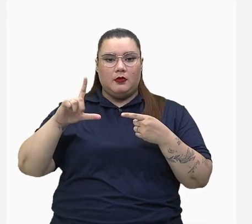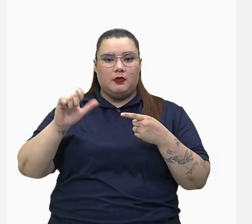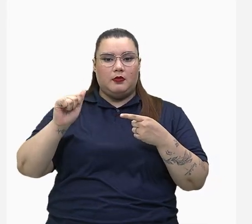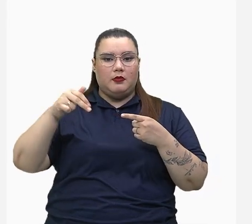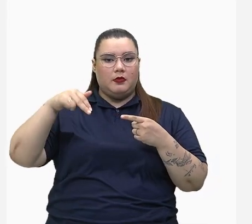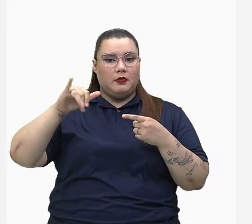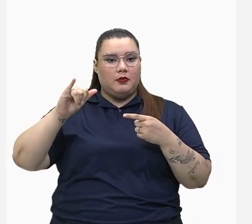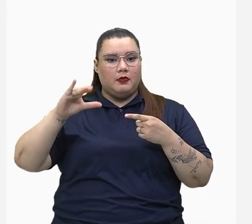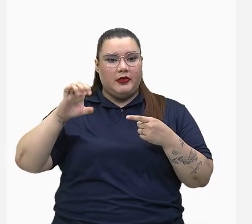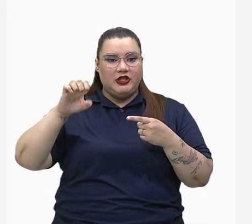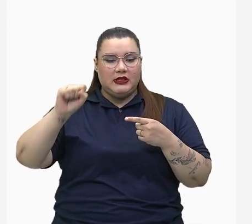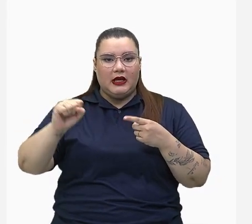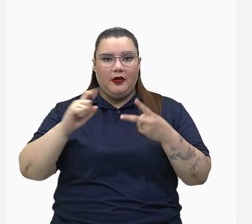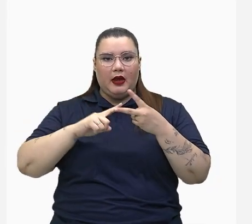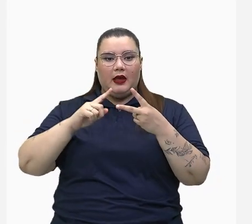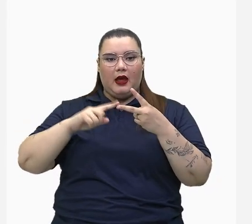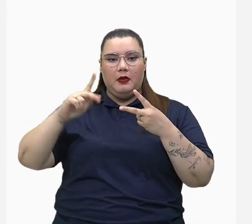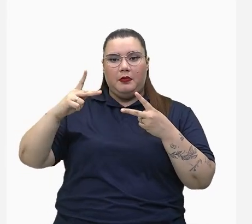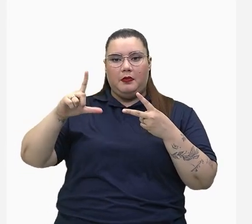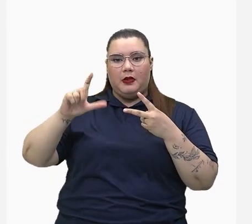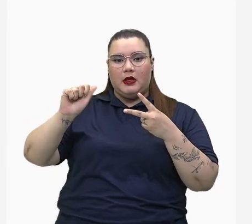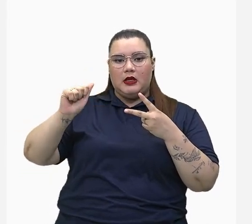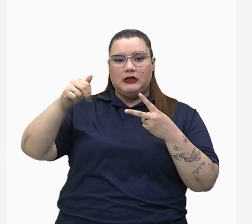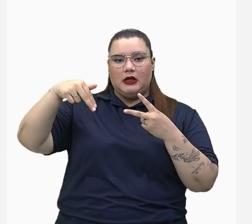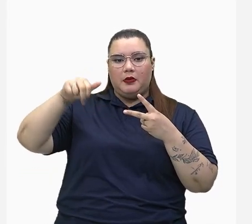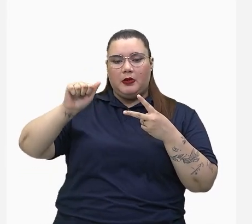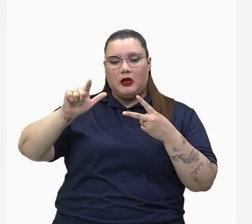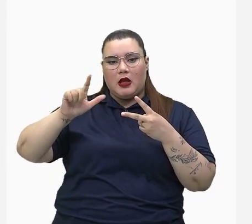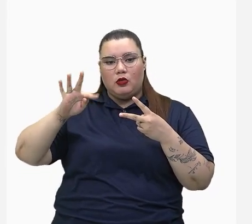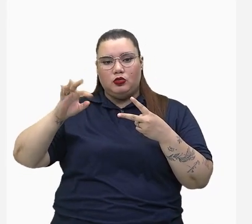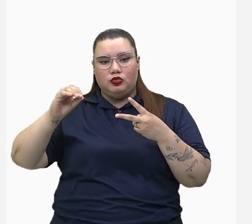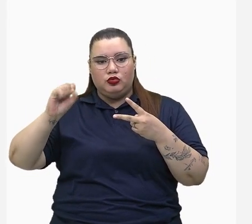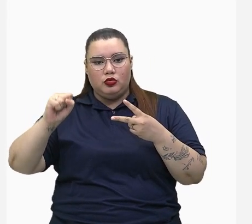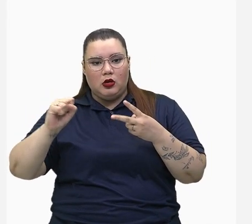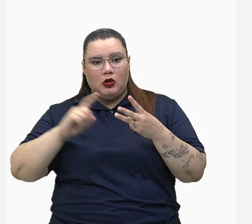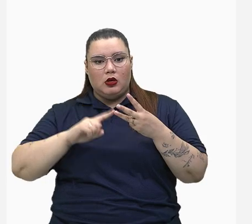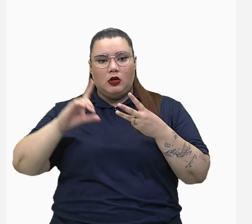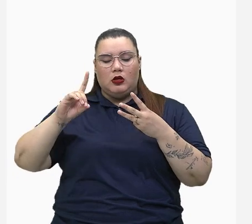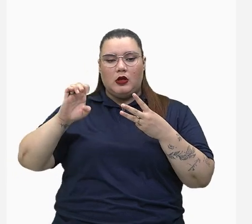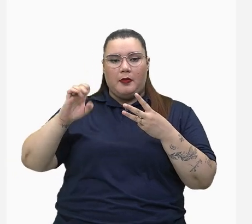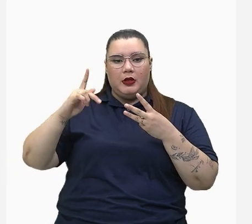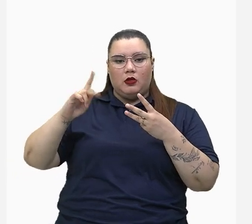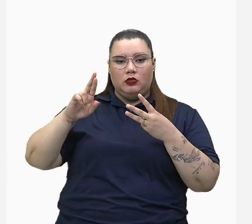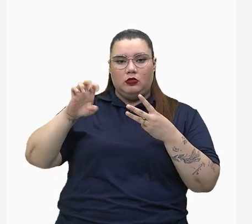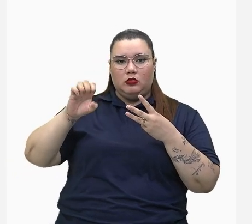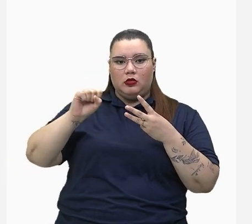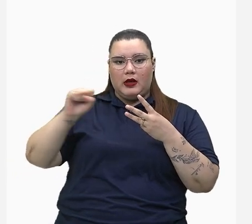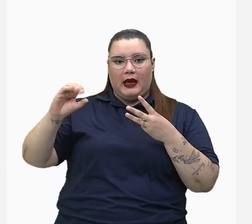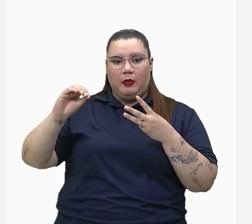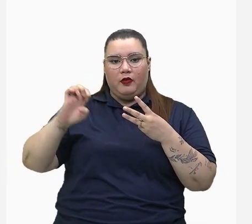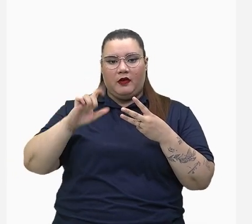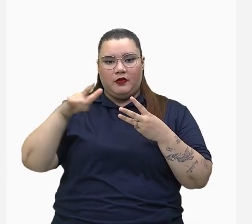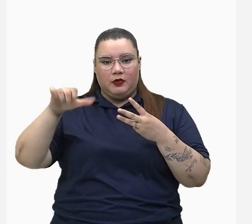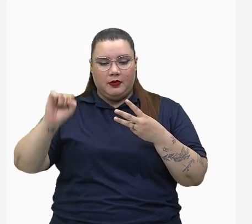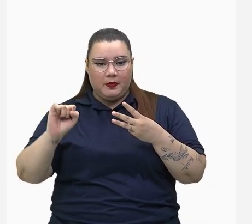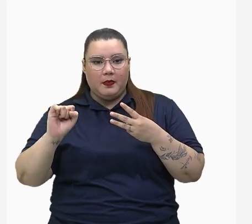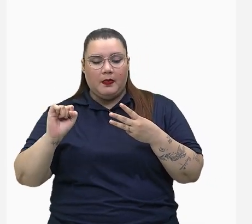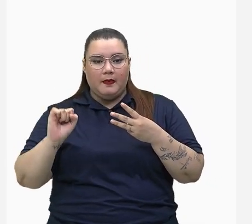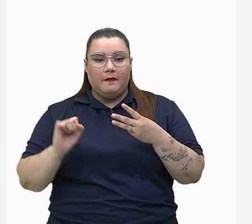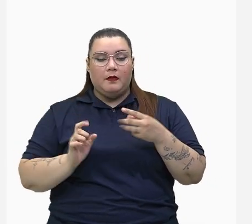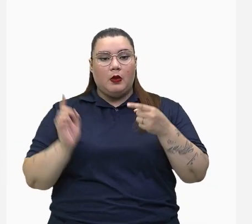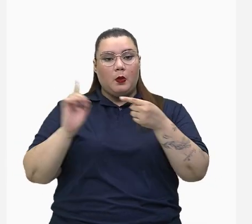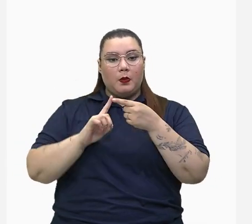os planaltos e as depressões. E aí a gente vai verificar que